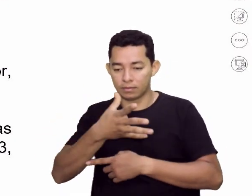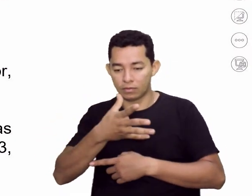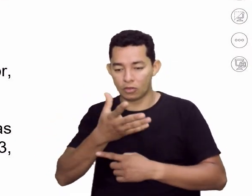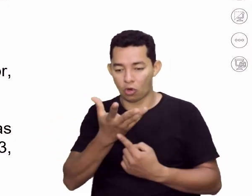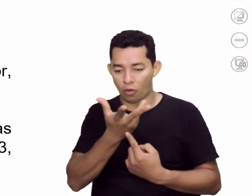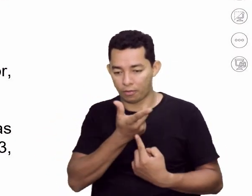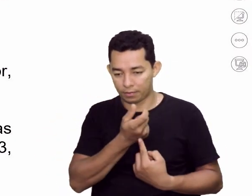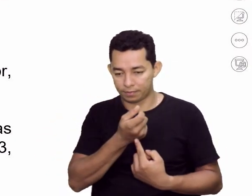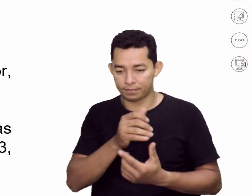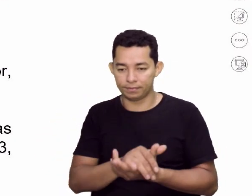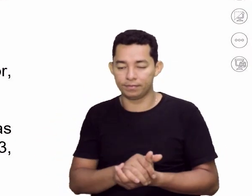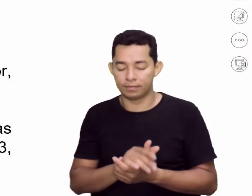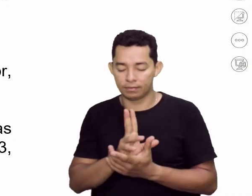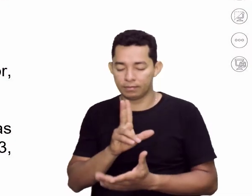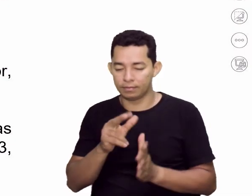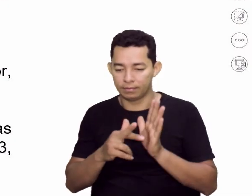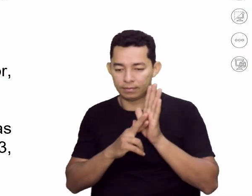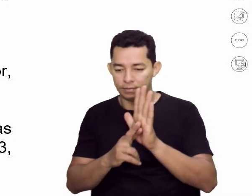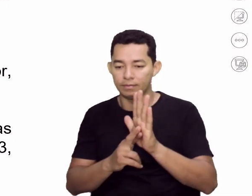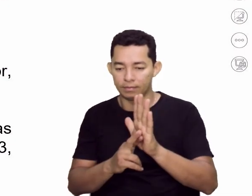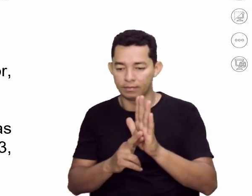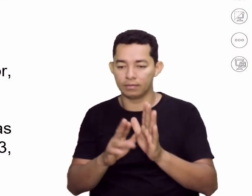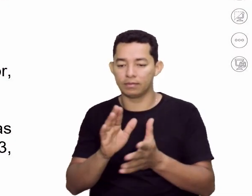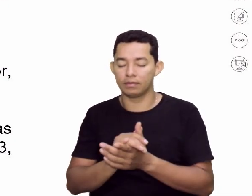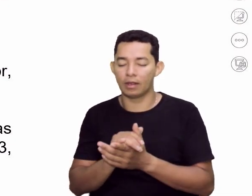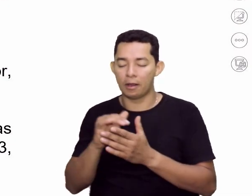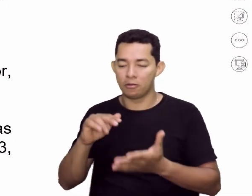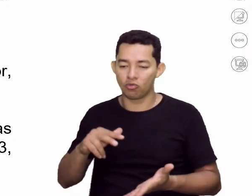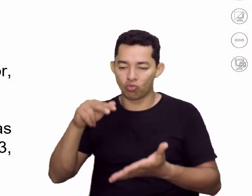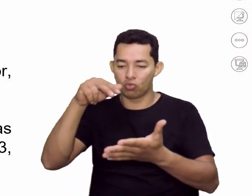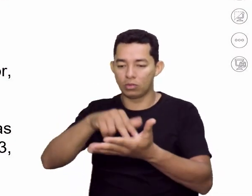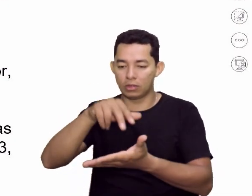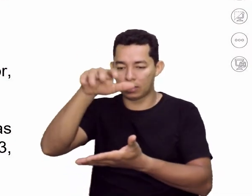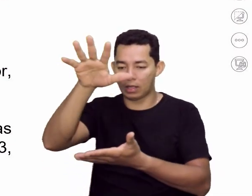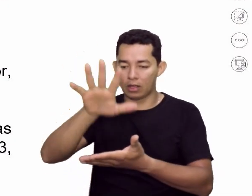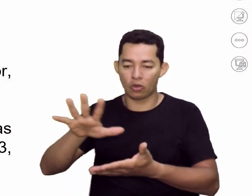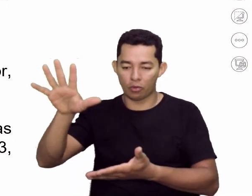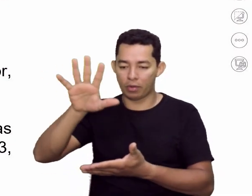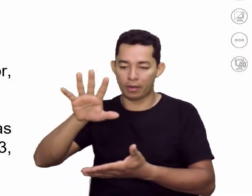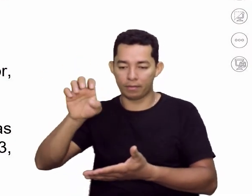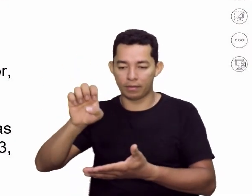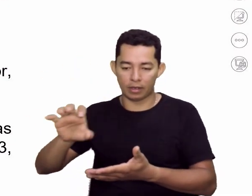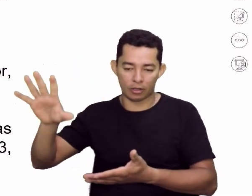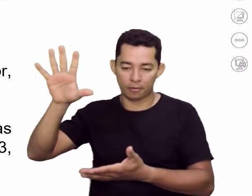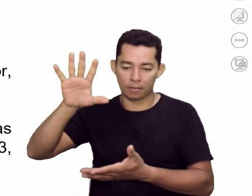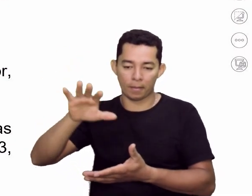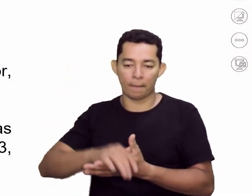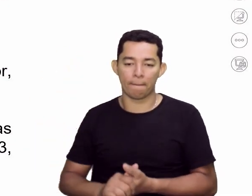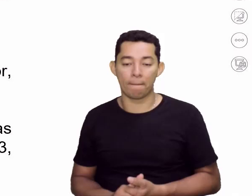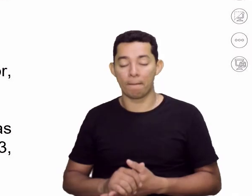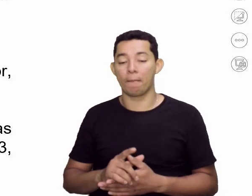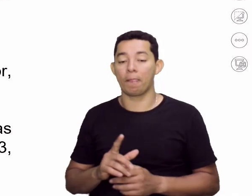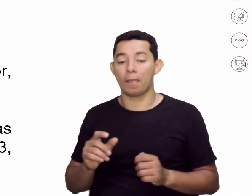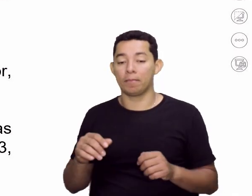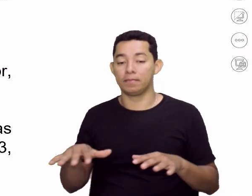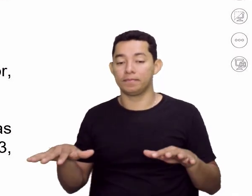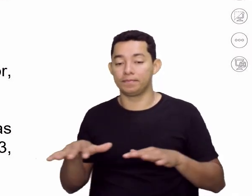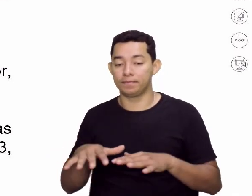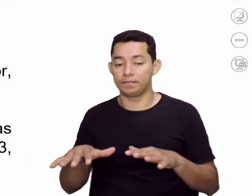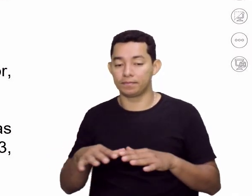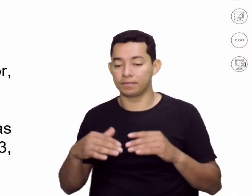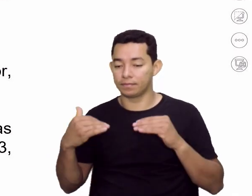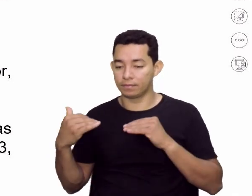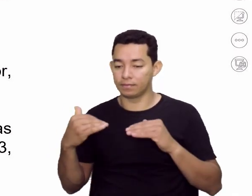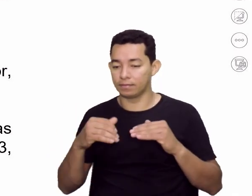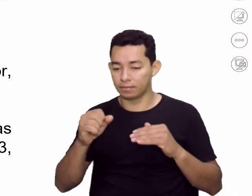das vanguardas europeias. Segal, Lazar Segal, fez parte do movimento modernista no Brasil e